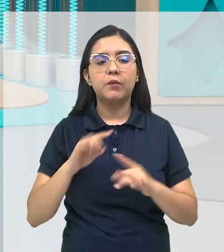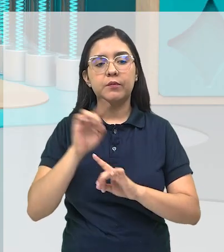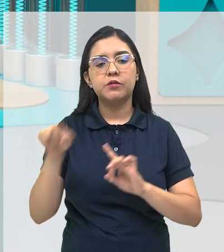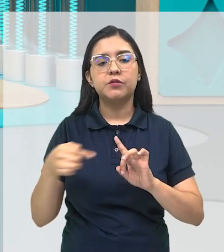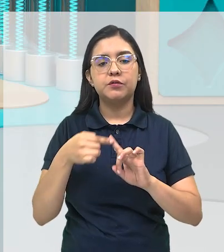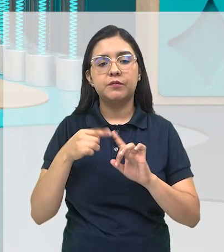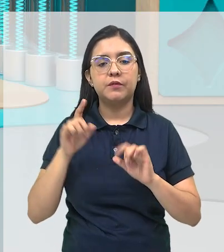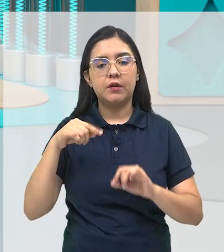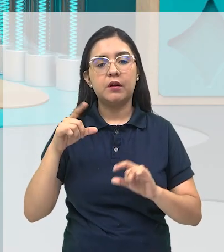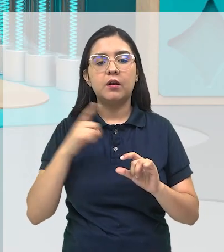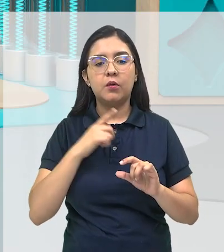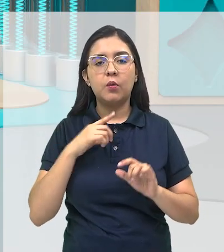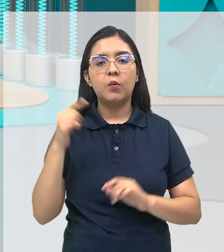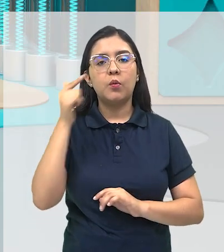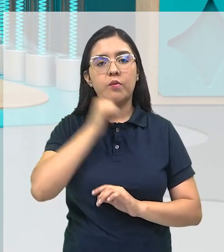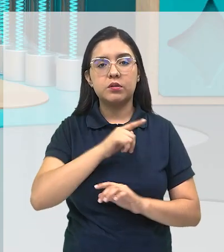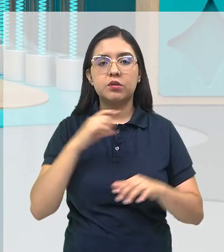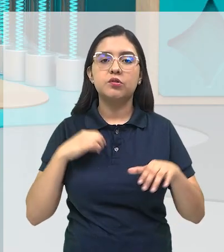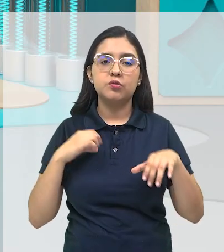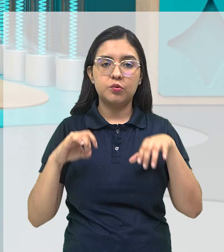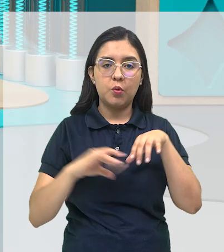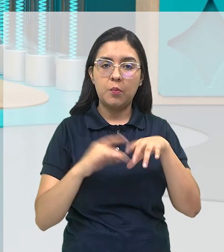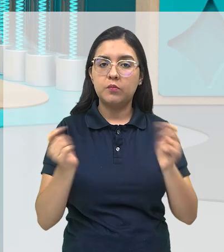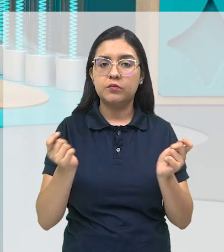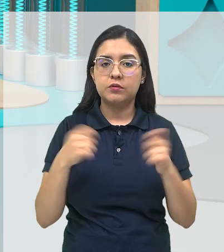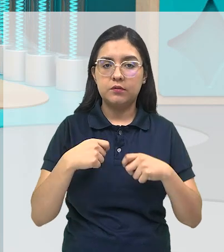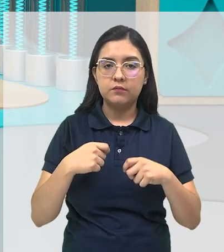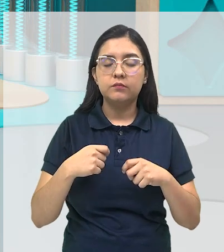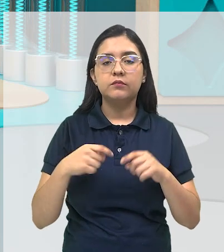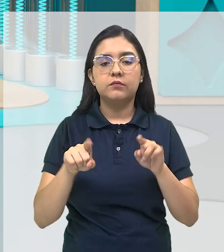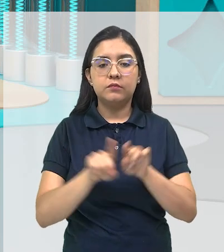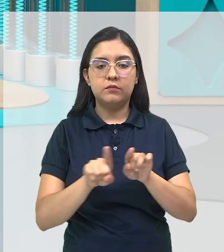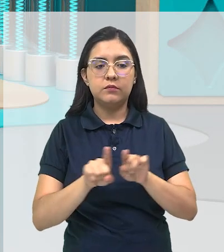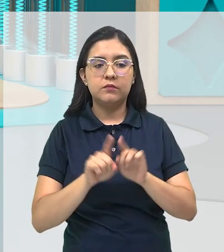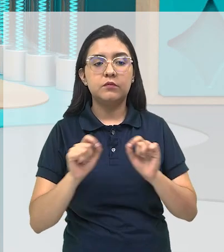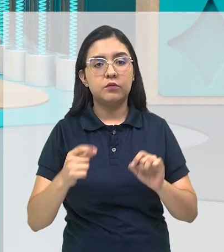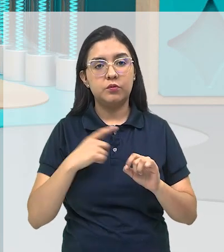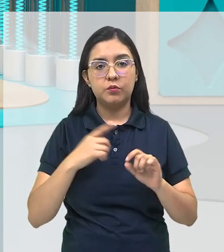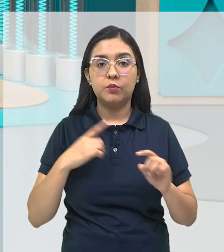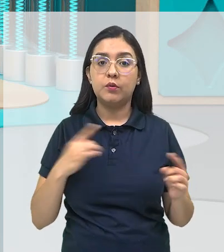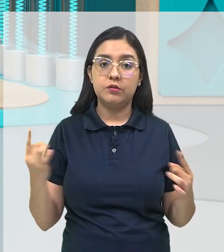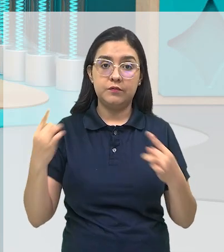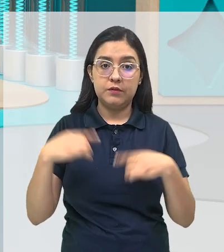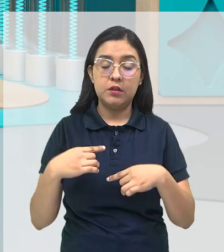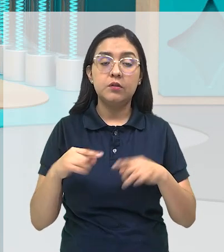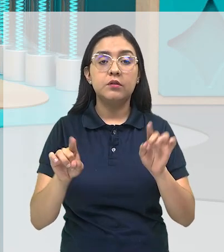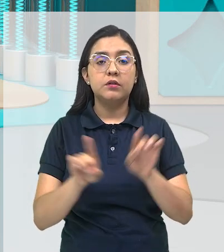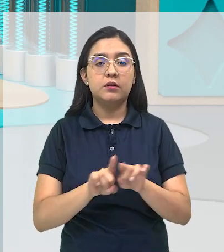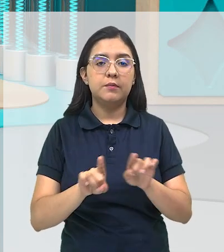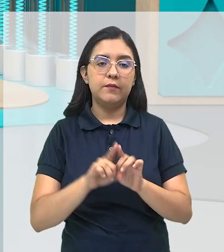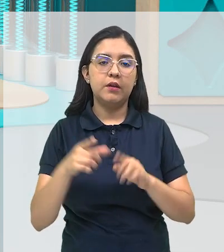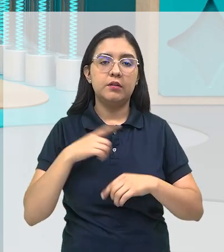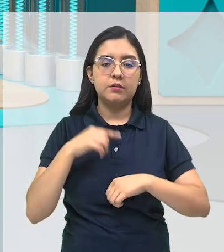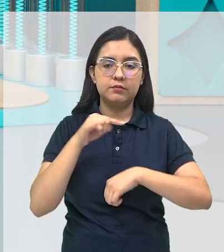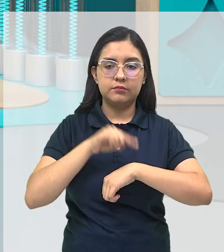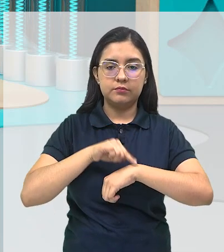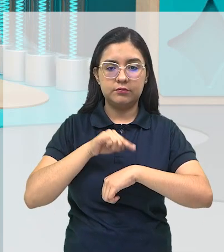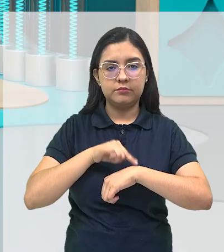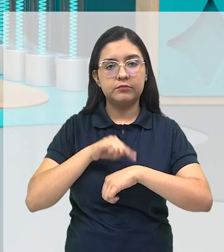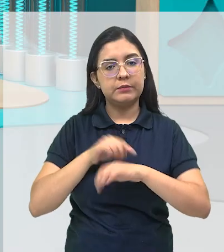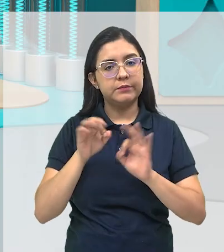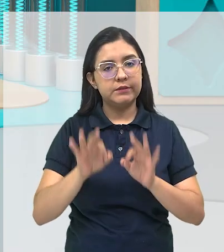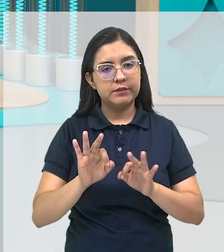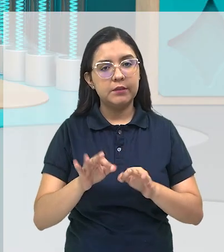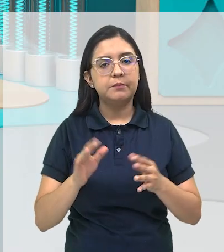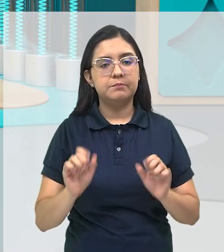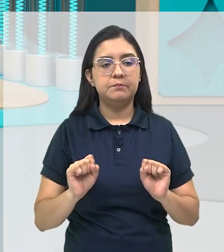é marcar o maior número de gols possíveis na baliza adversária e ele também vai ter um tempo regulamentar para que